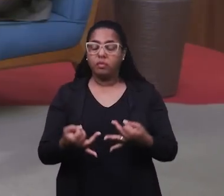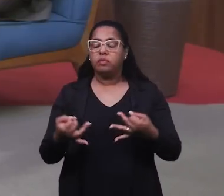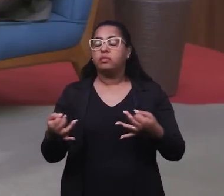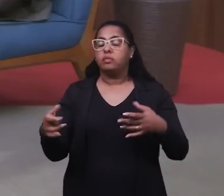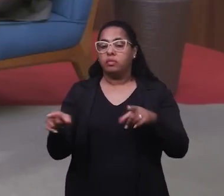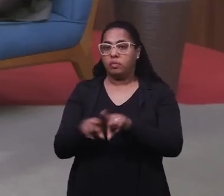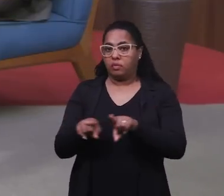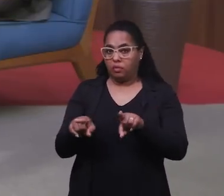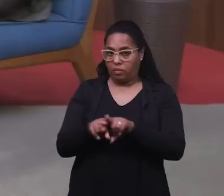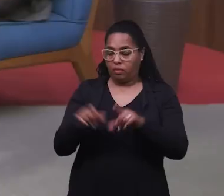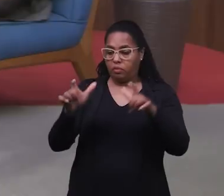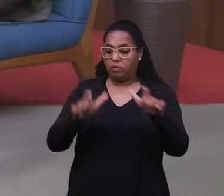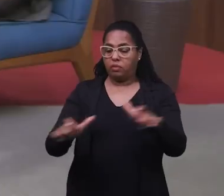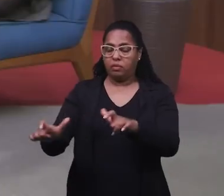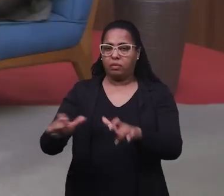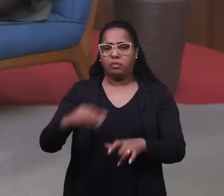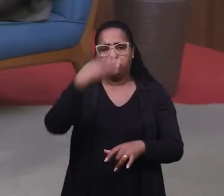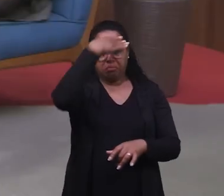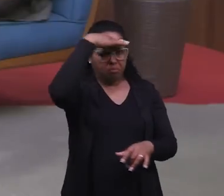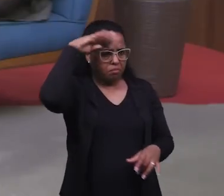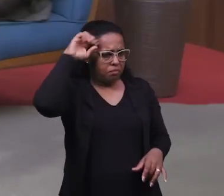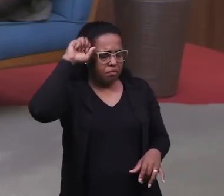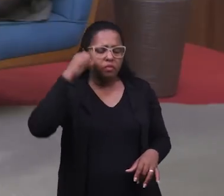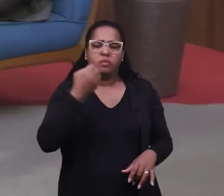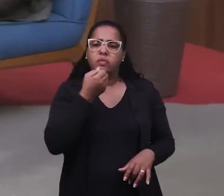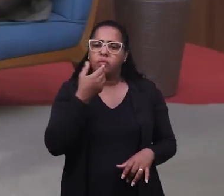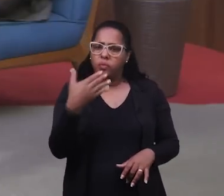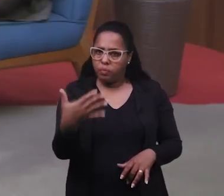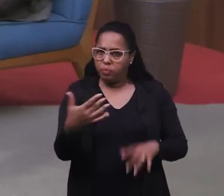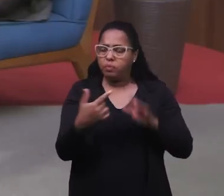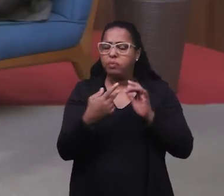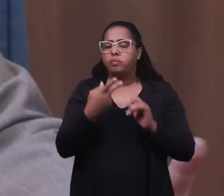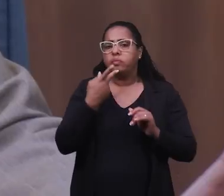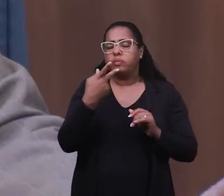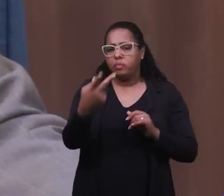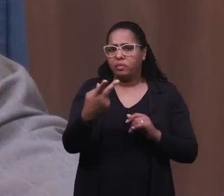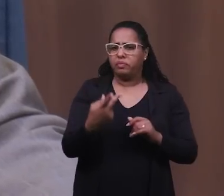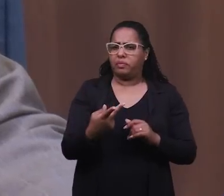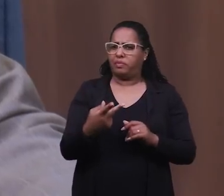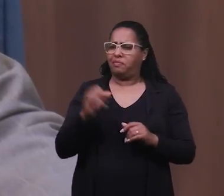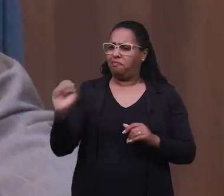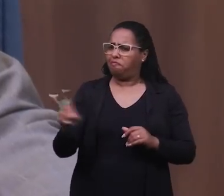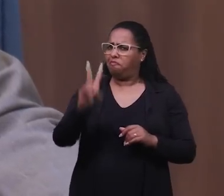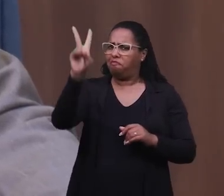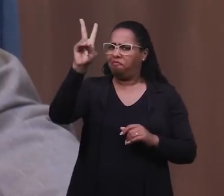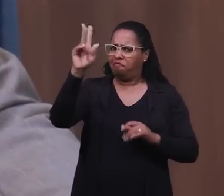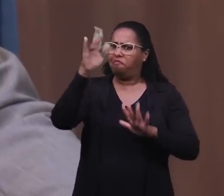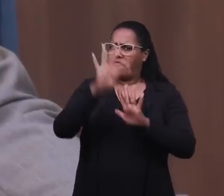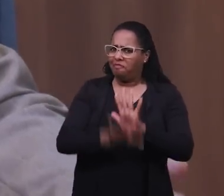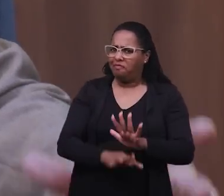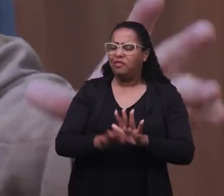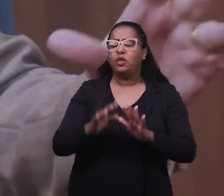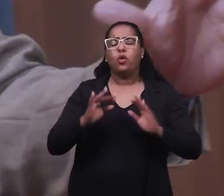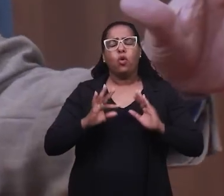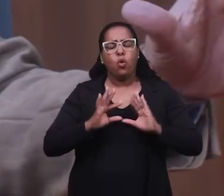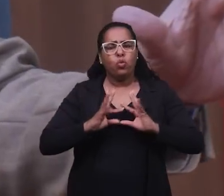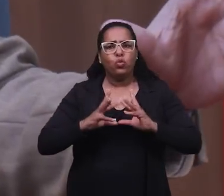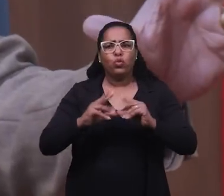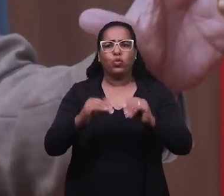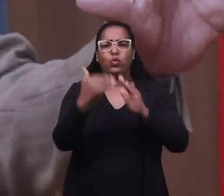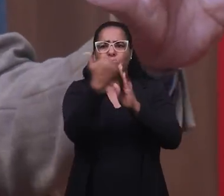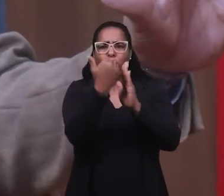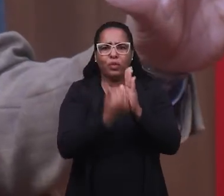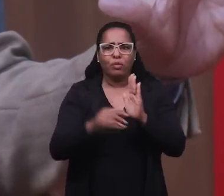O Sérgio colocou muito bem essa introdução. Eu quero citar aqui, porque é muito rico esse texto. A gente podia ficar o programa